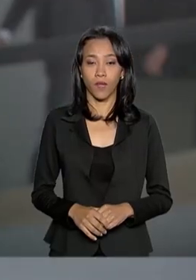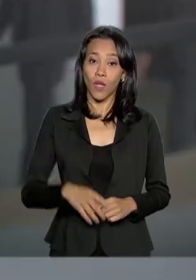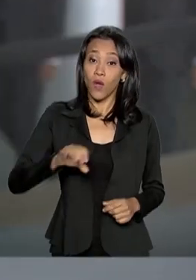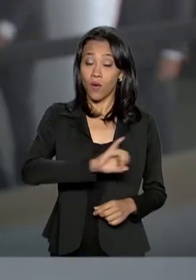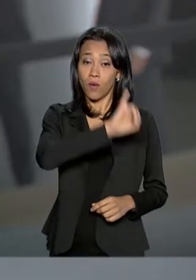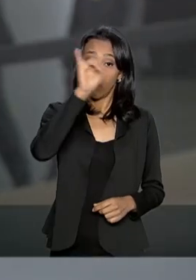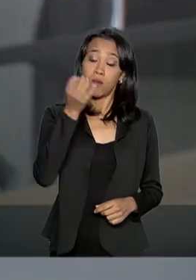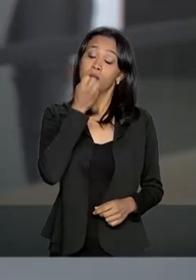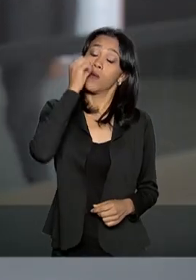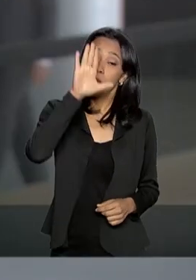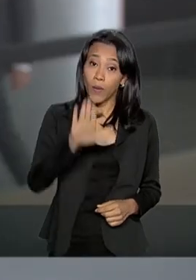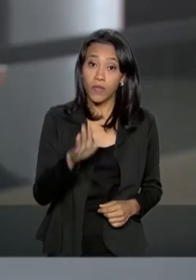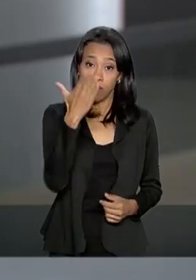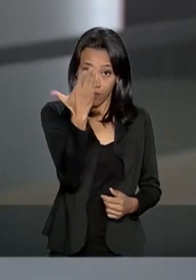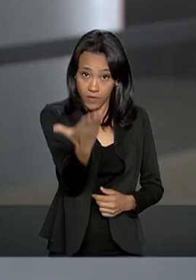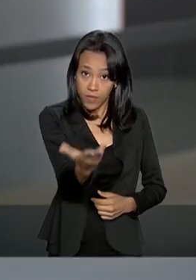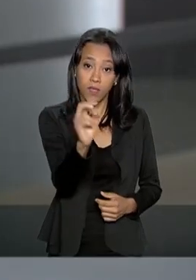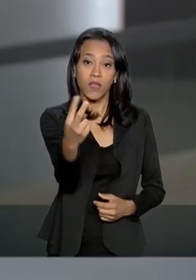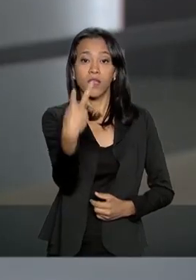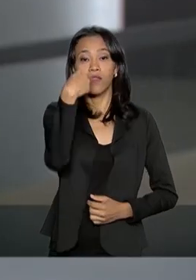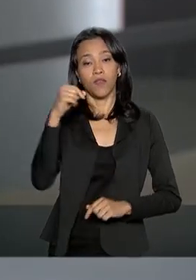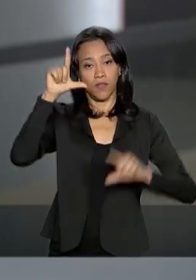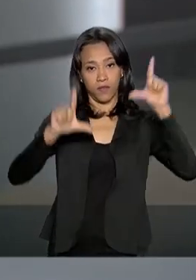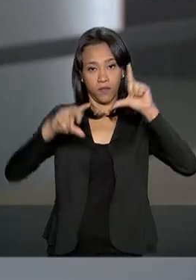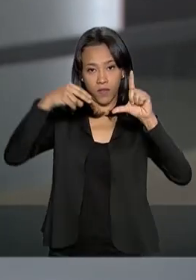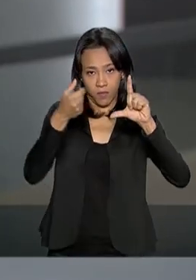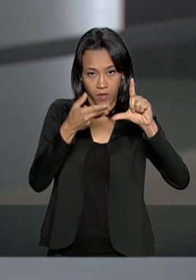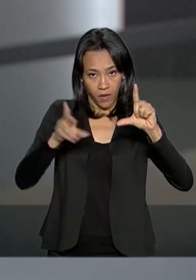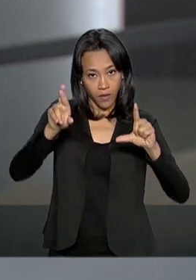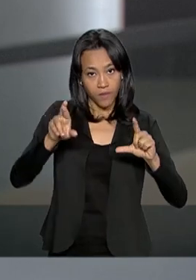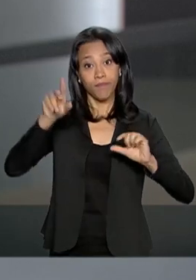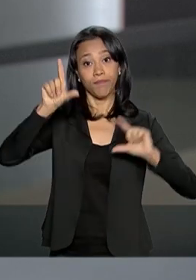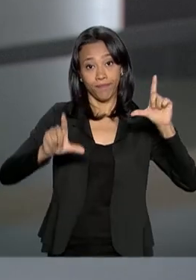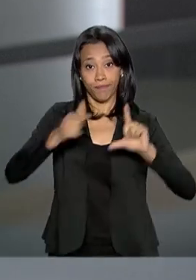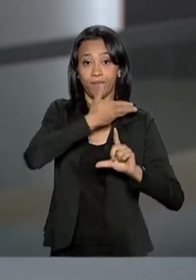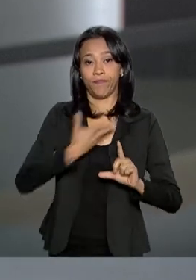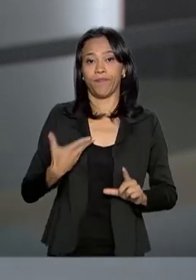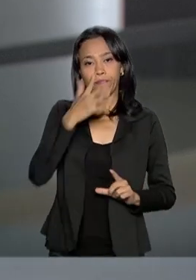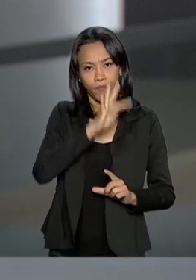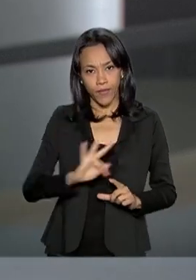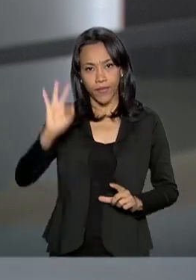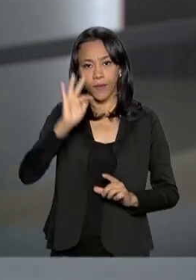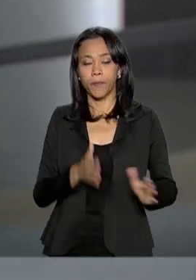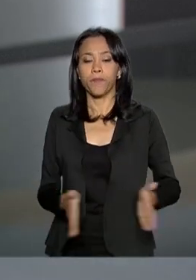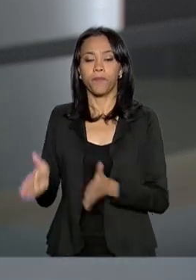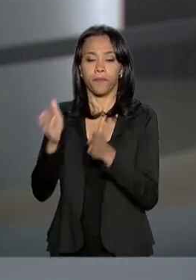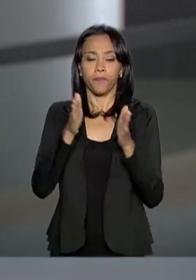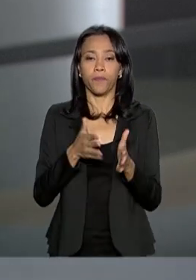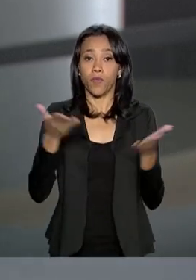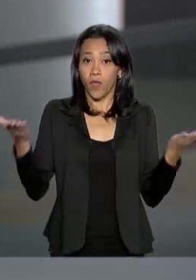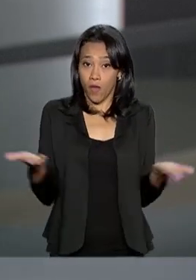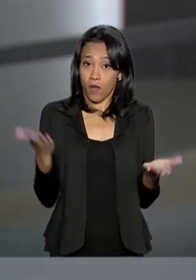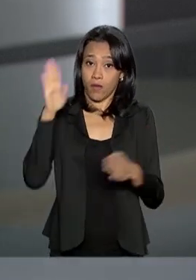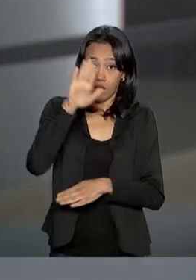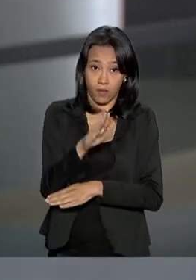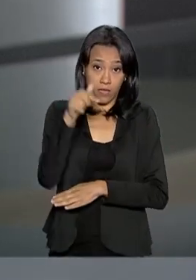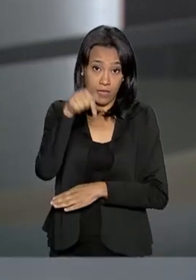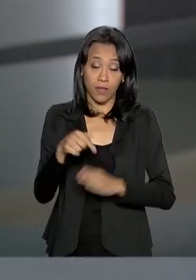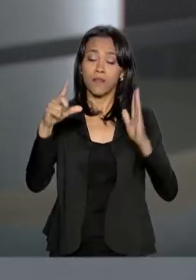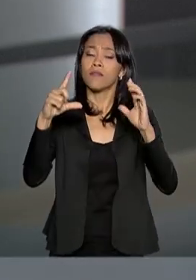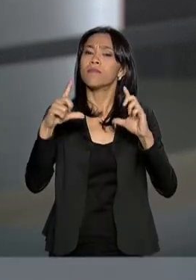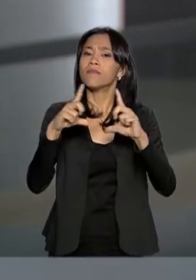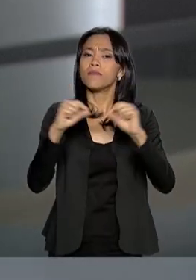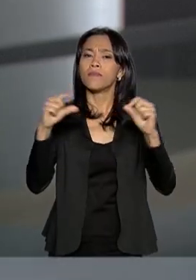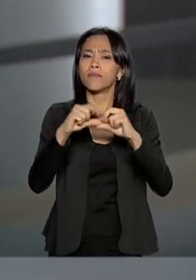Olá, boa tarde para você que acompanha a NBR, a TV do Governo Federal. Hoje à tarde, aqui em Brasília, o ministro